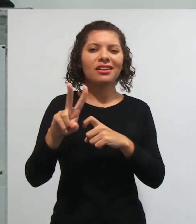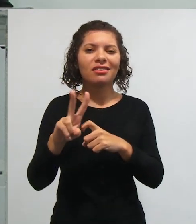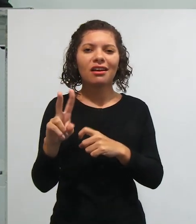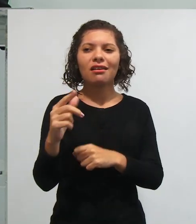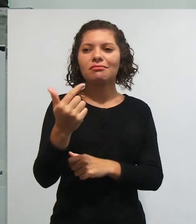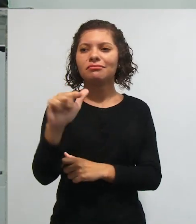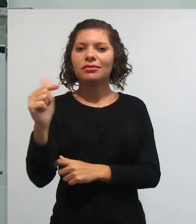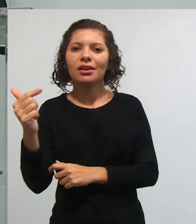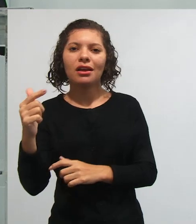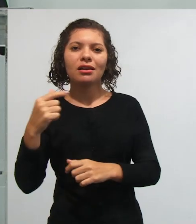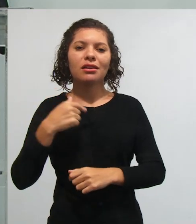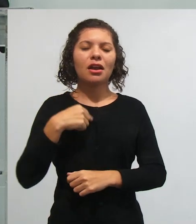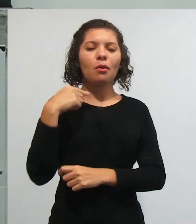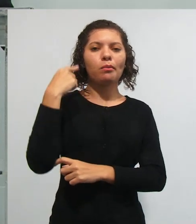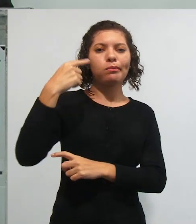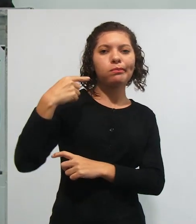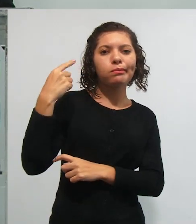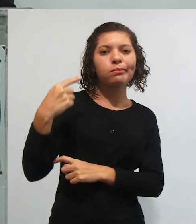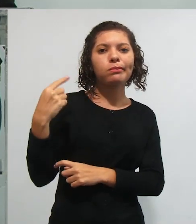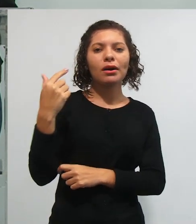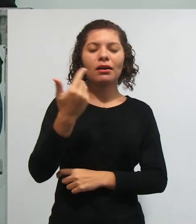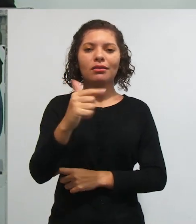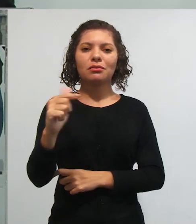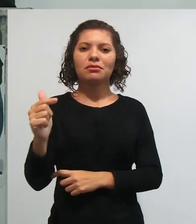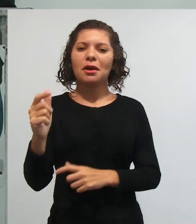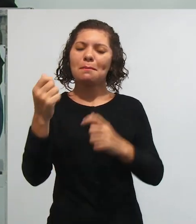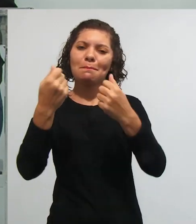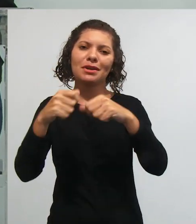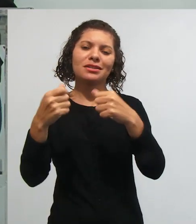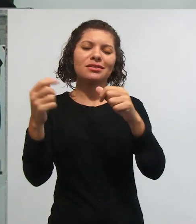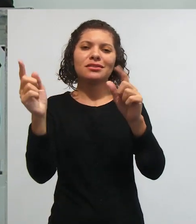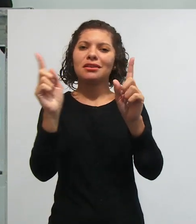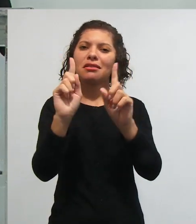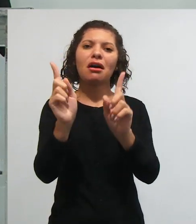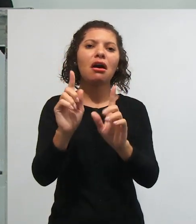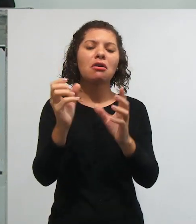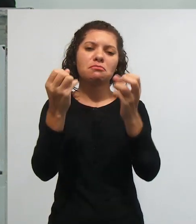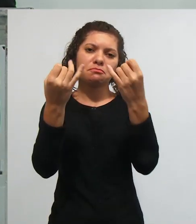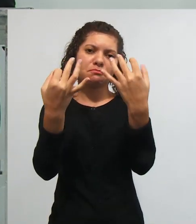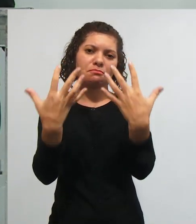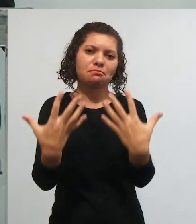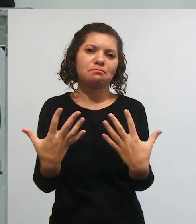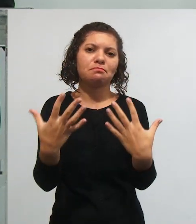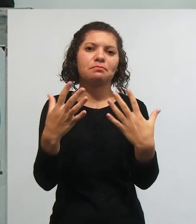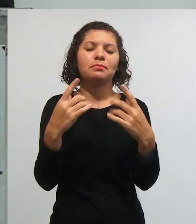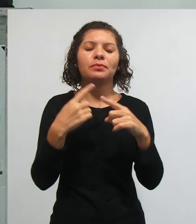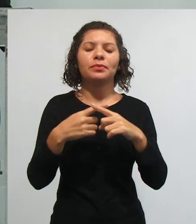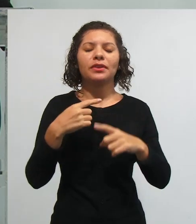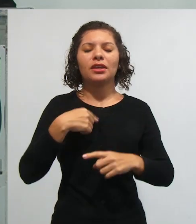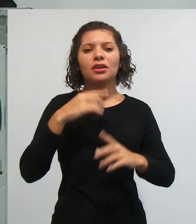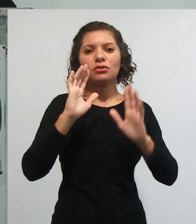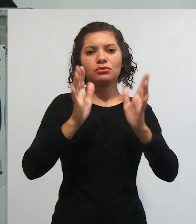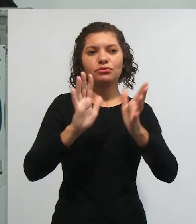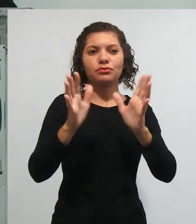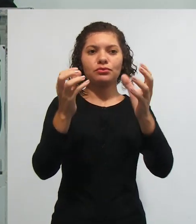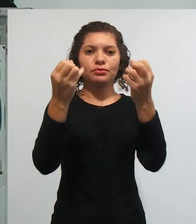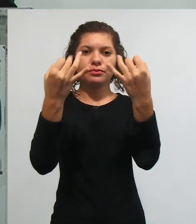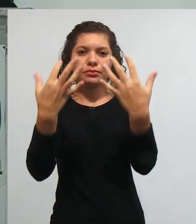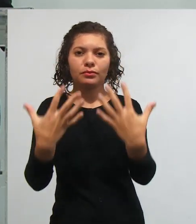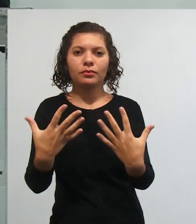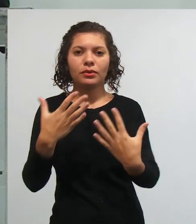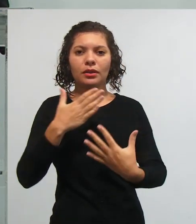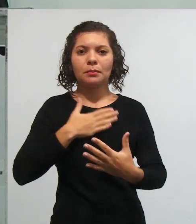sou advogada porque eu já representei representei o que eu sou a minha identidade através da